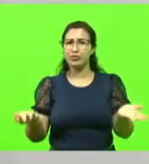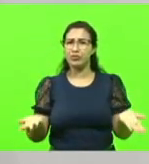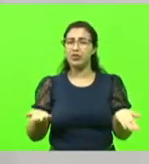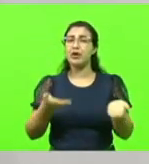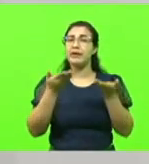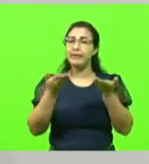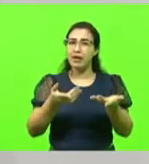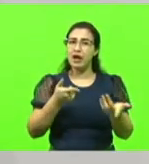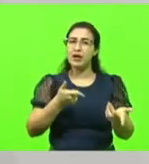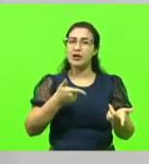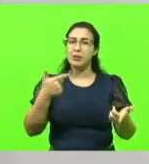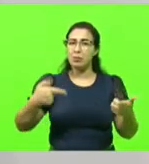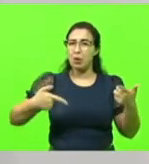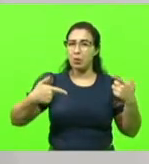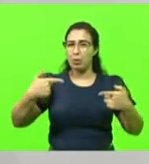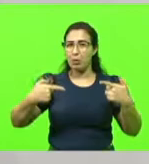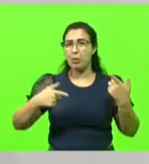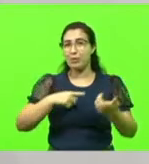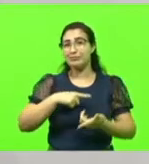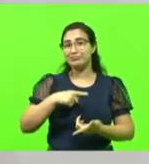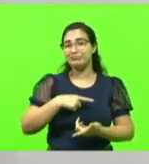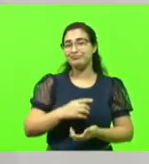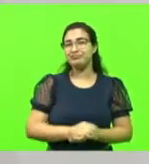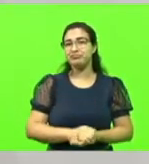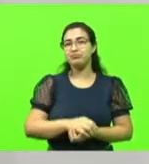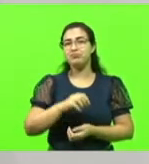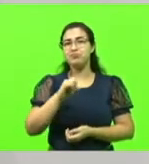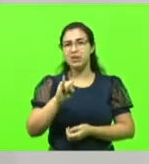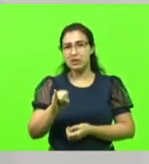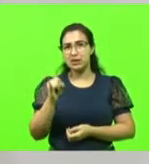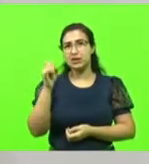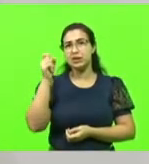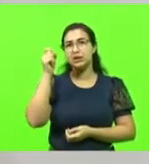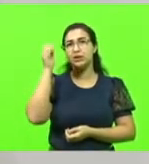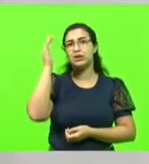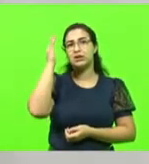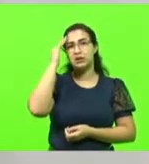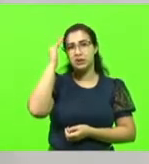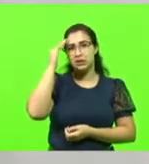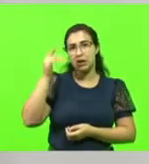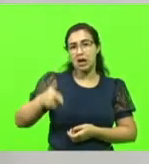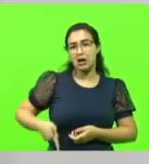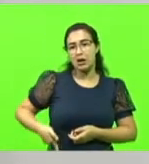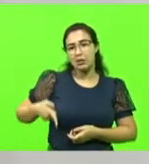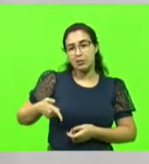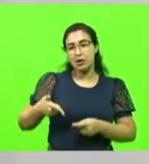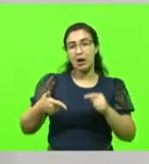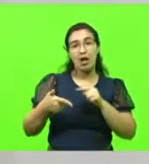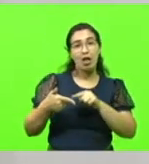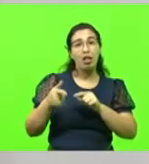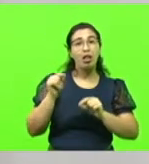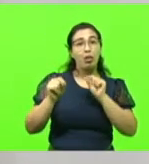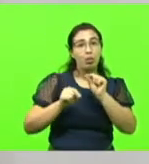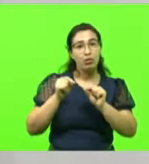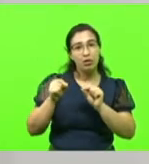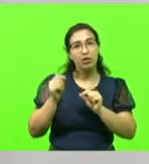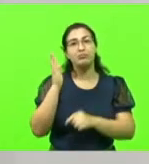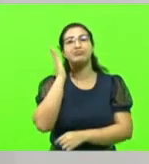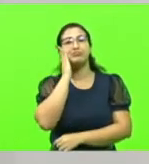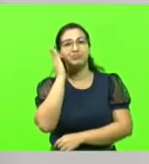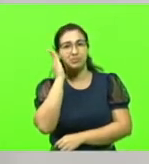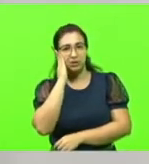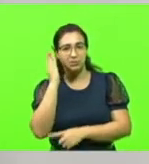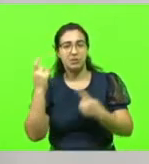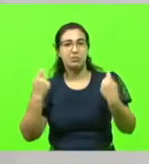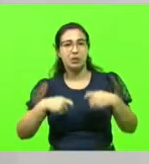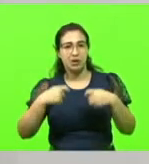tiro. Se tem maturidade para andar armado, tem que ter maturidade também para arcar